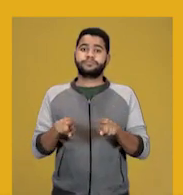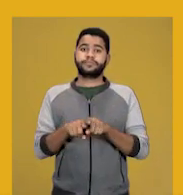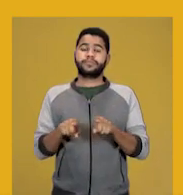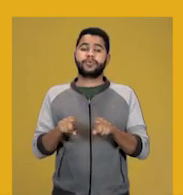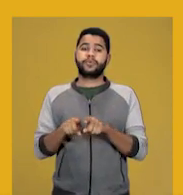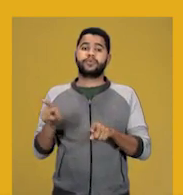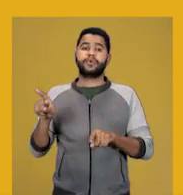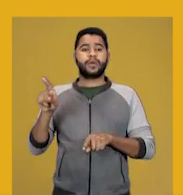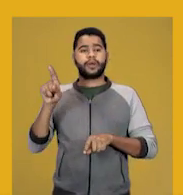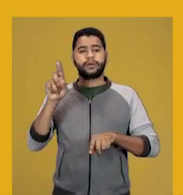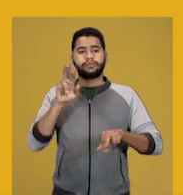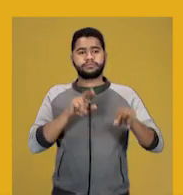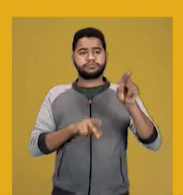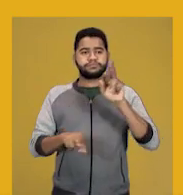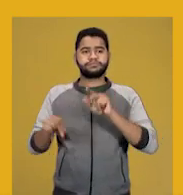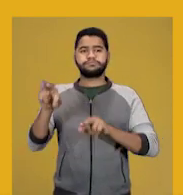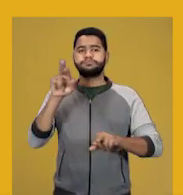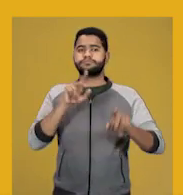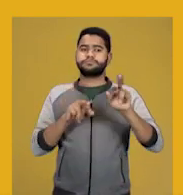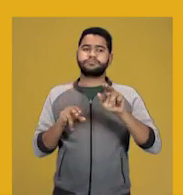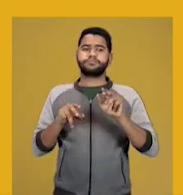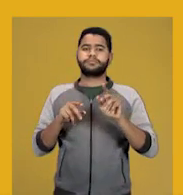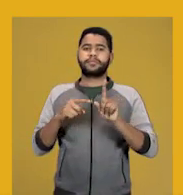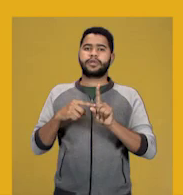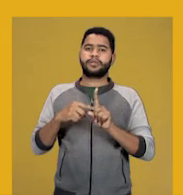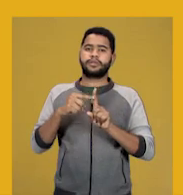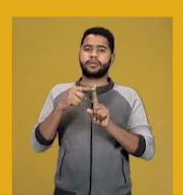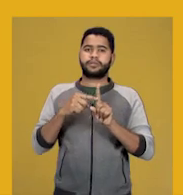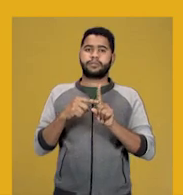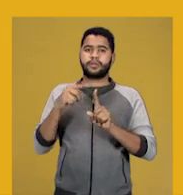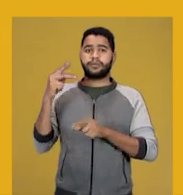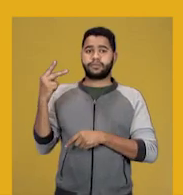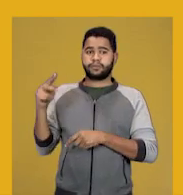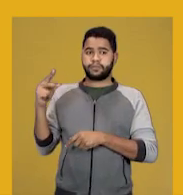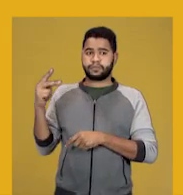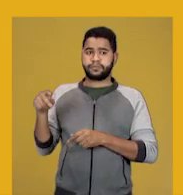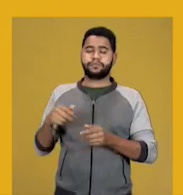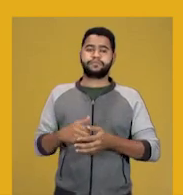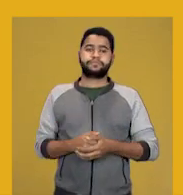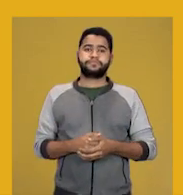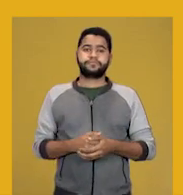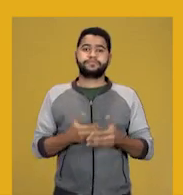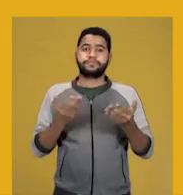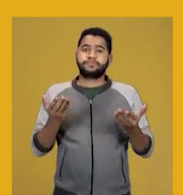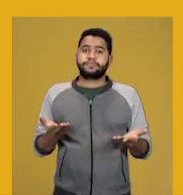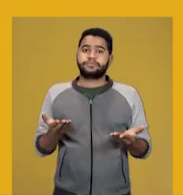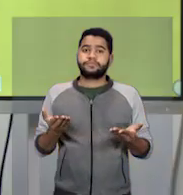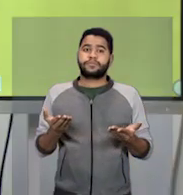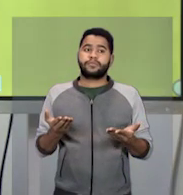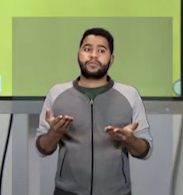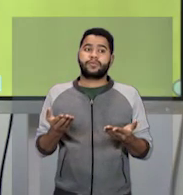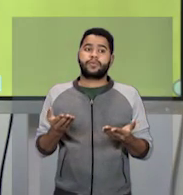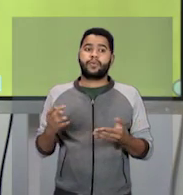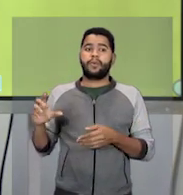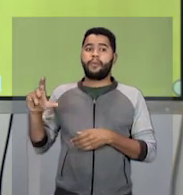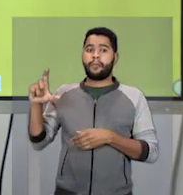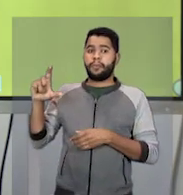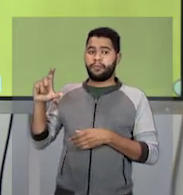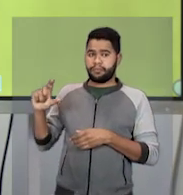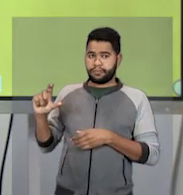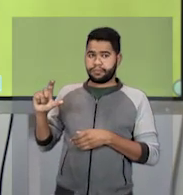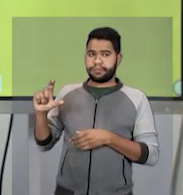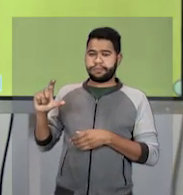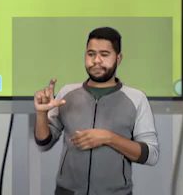aqui a variação da temperatura dela, certo? Então, um corpo grande, você tem